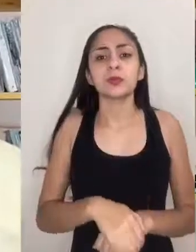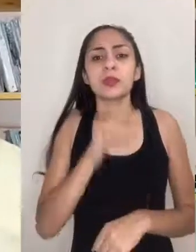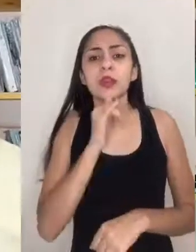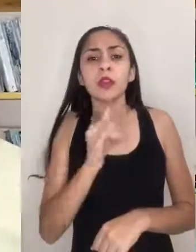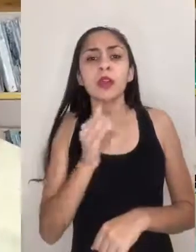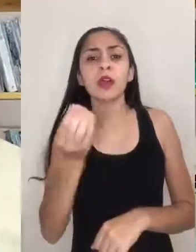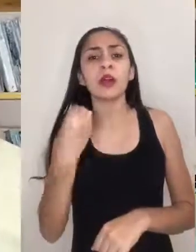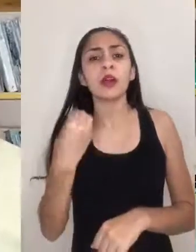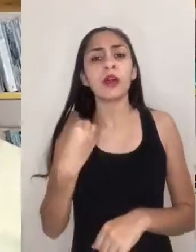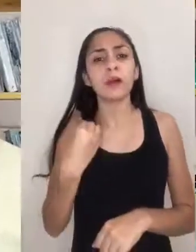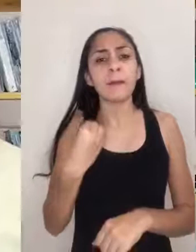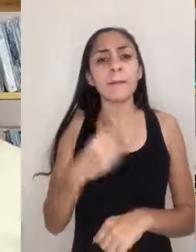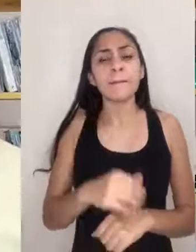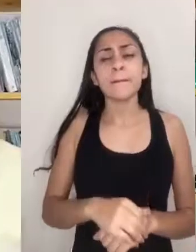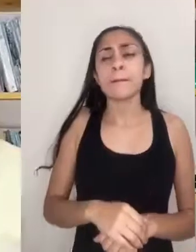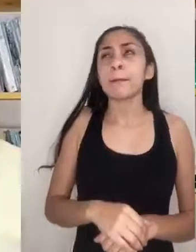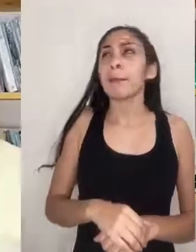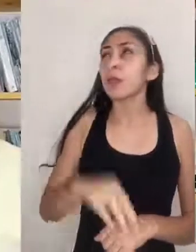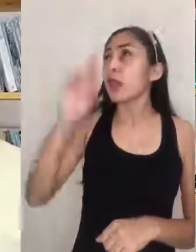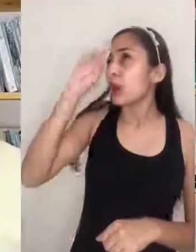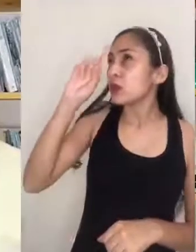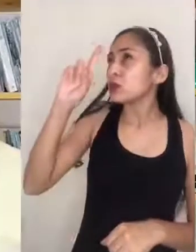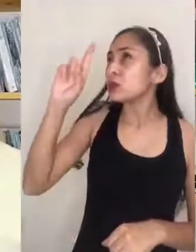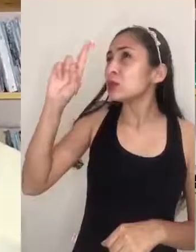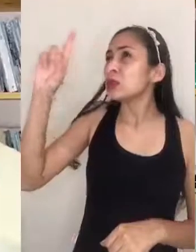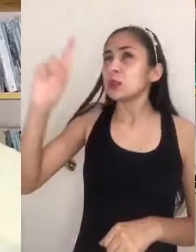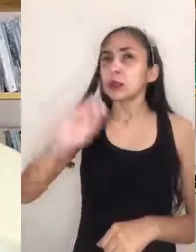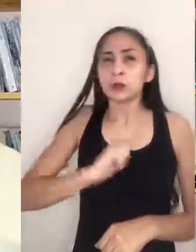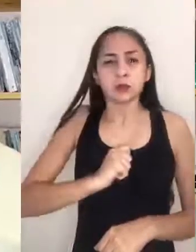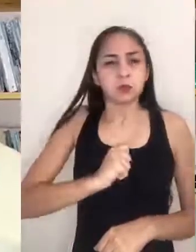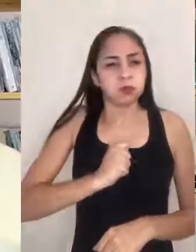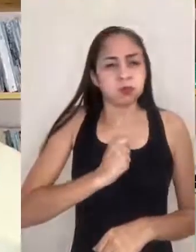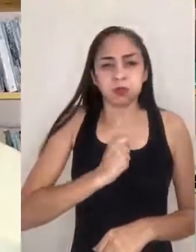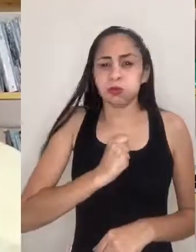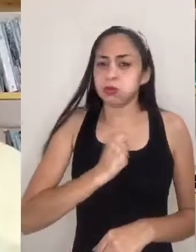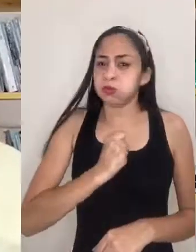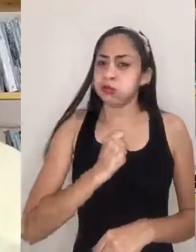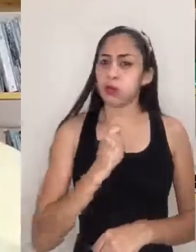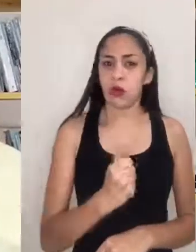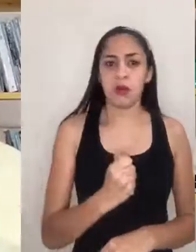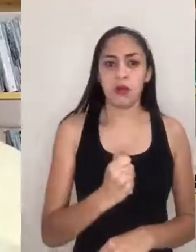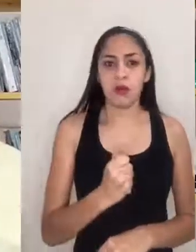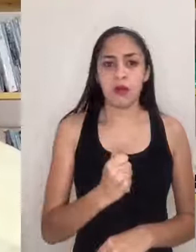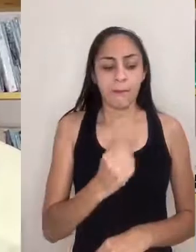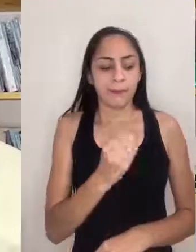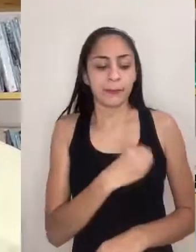diz que o Senhor ficou irado contra o pecado do seu